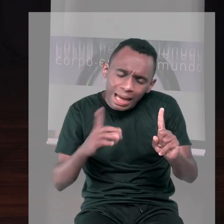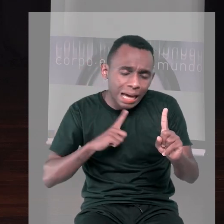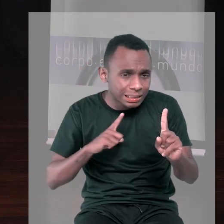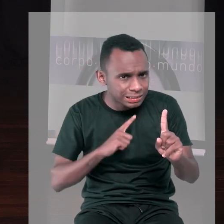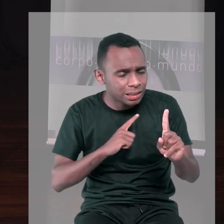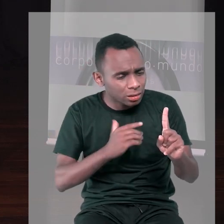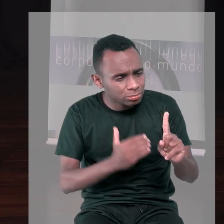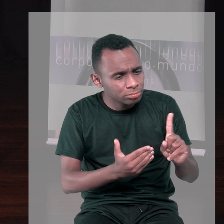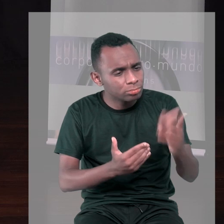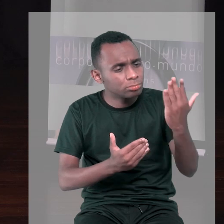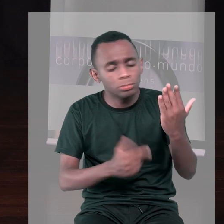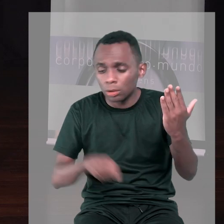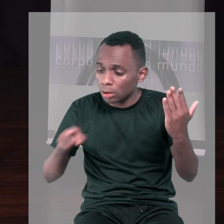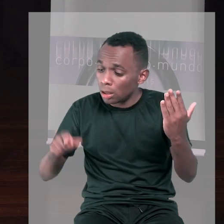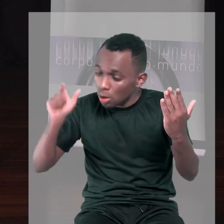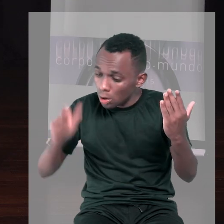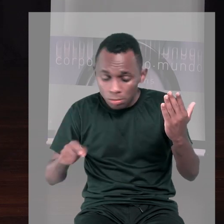descrito pela Arendt.